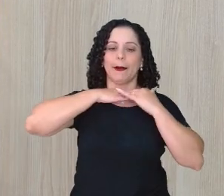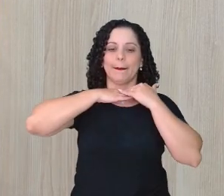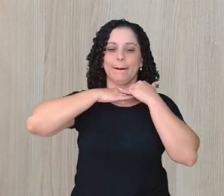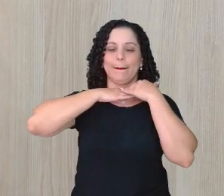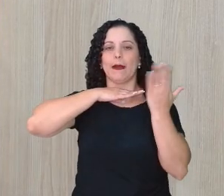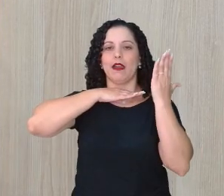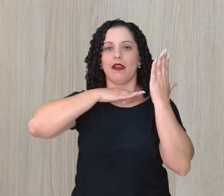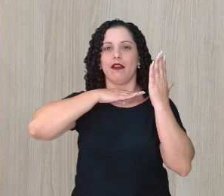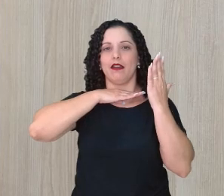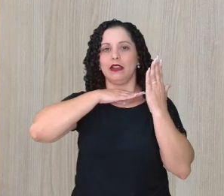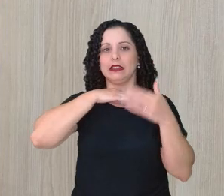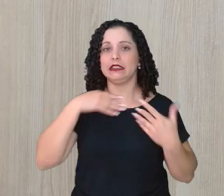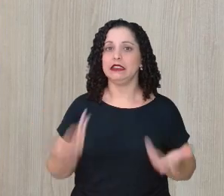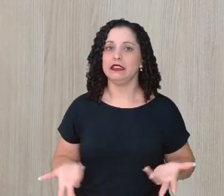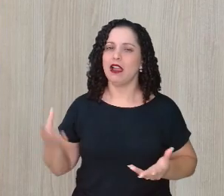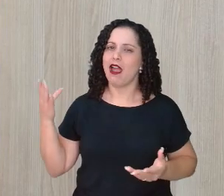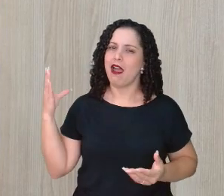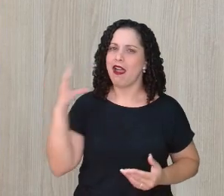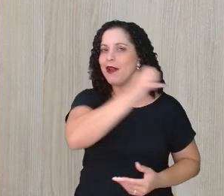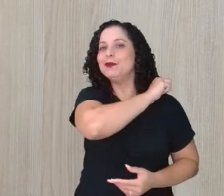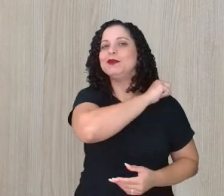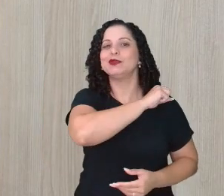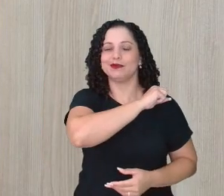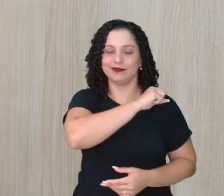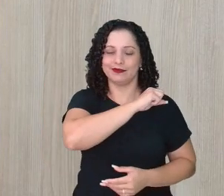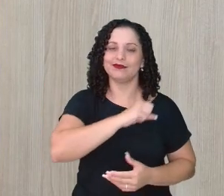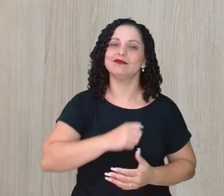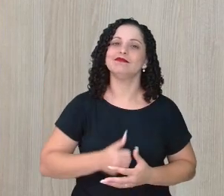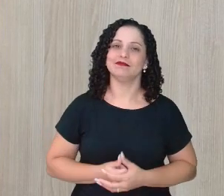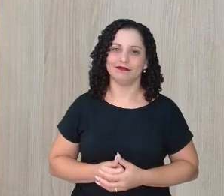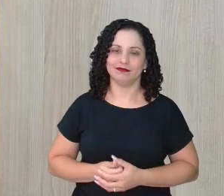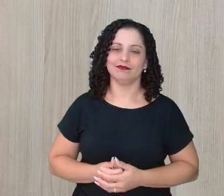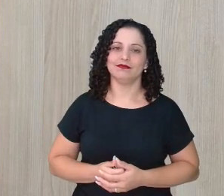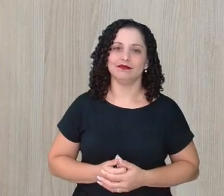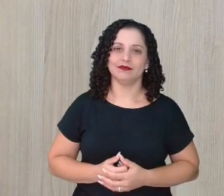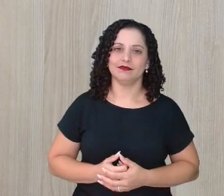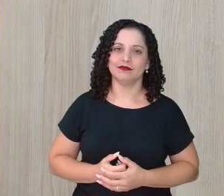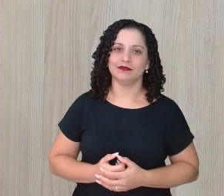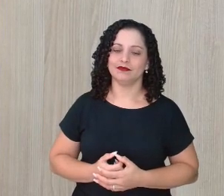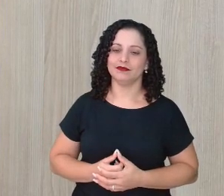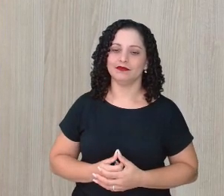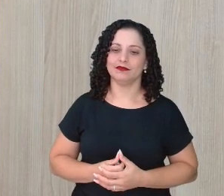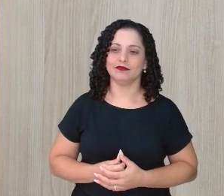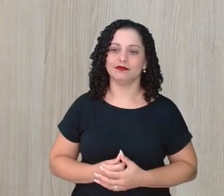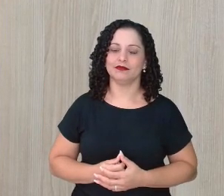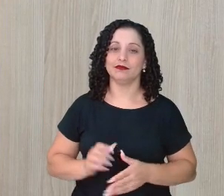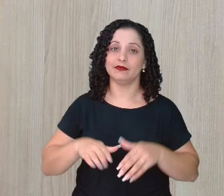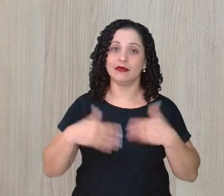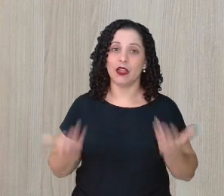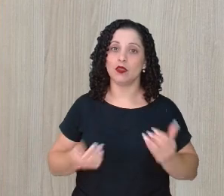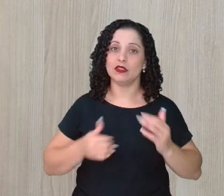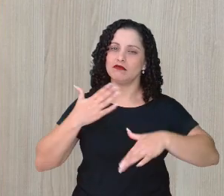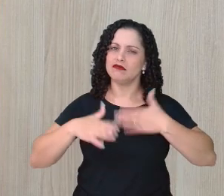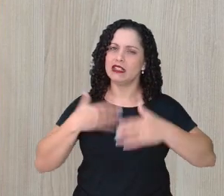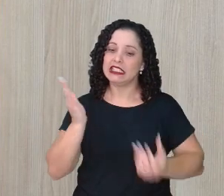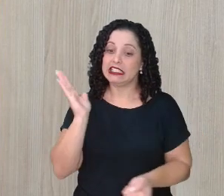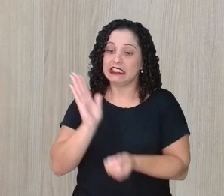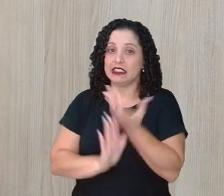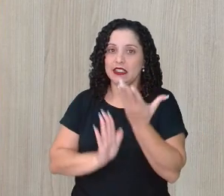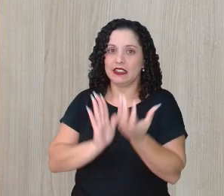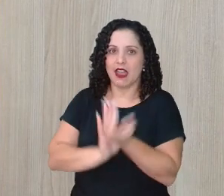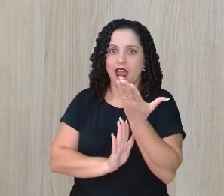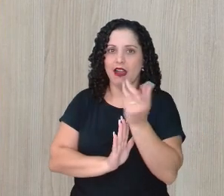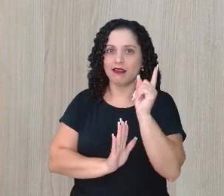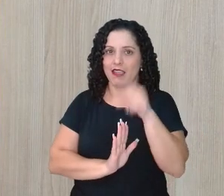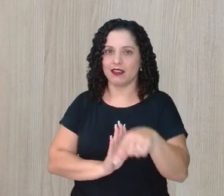mas num processo assim bem rápido. Então ele desenvolve